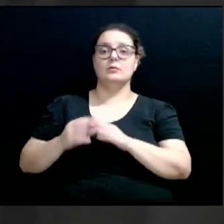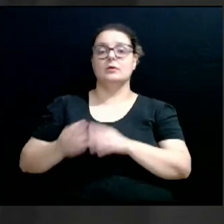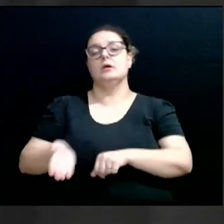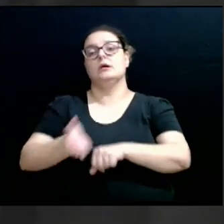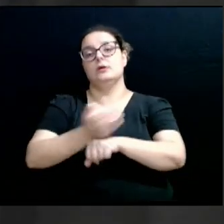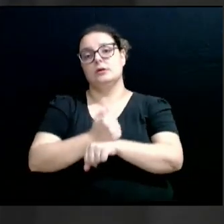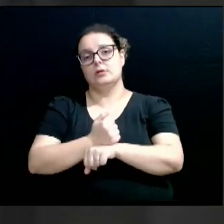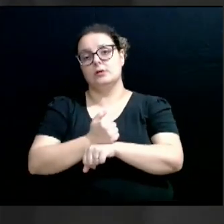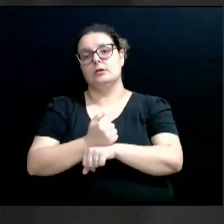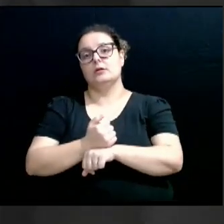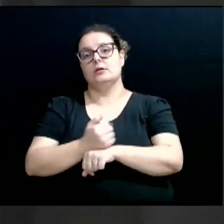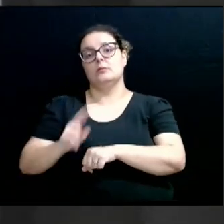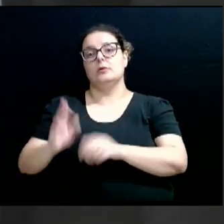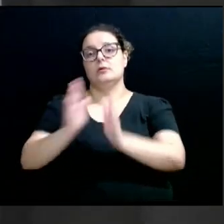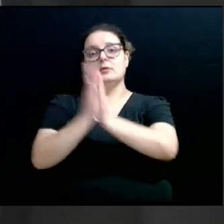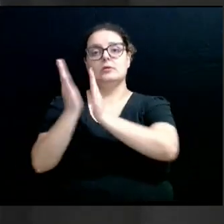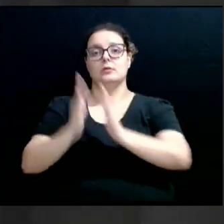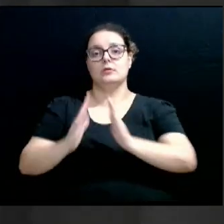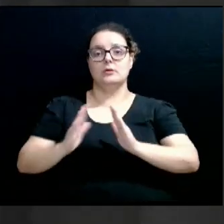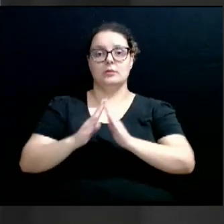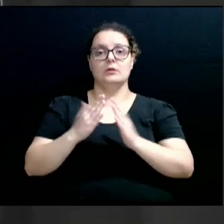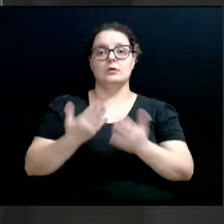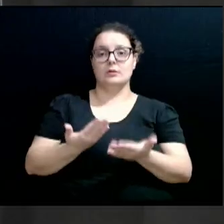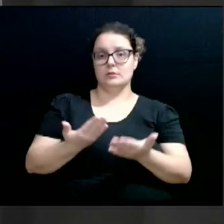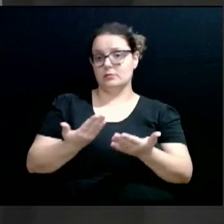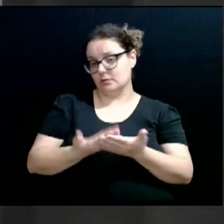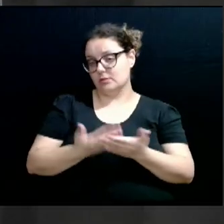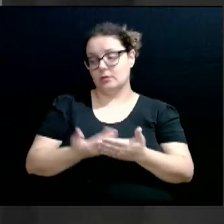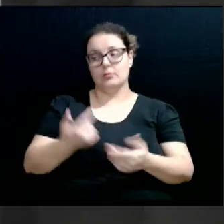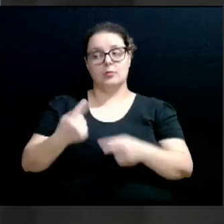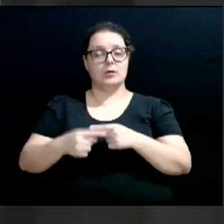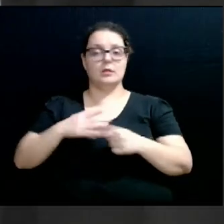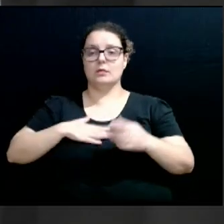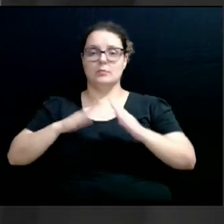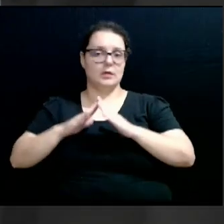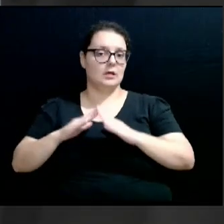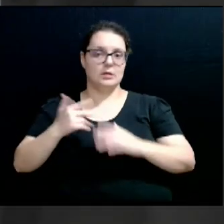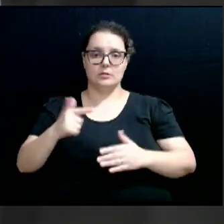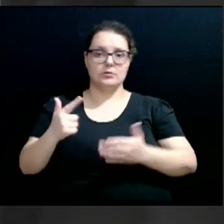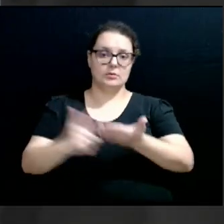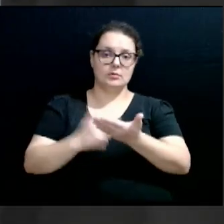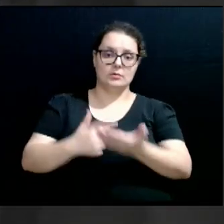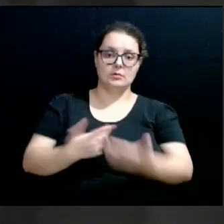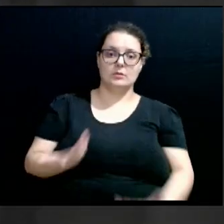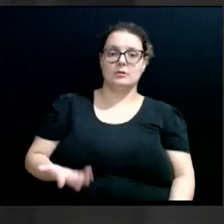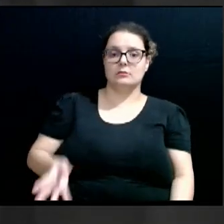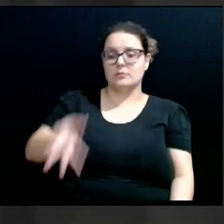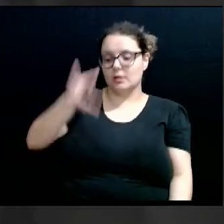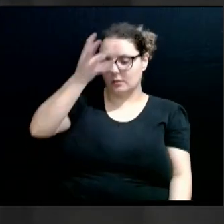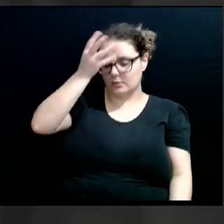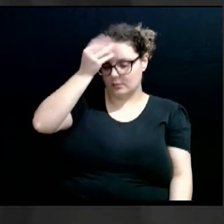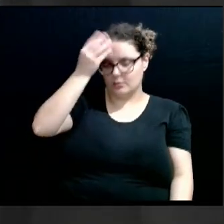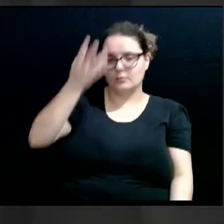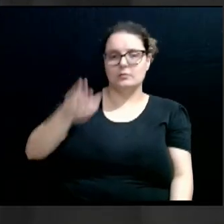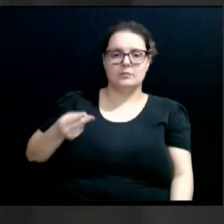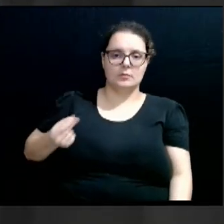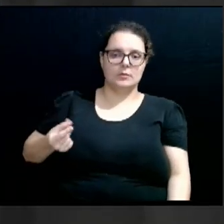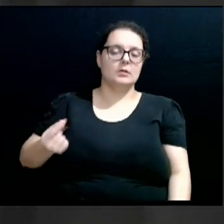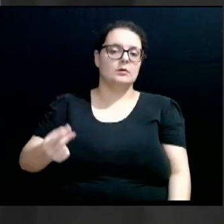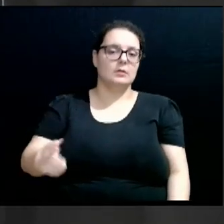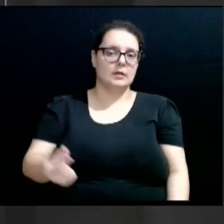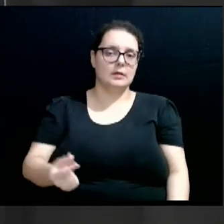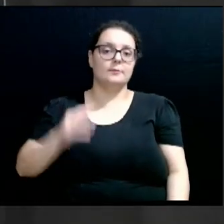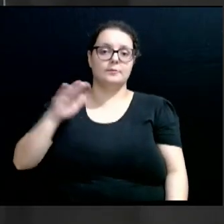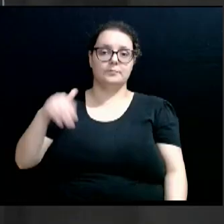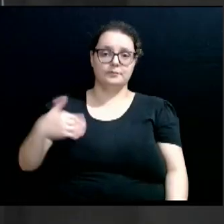porque na minha casa não tinha livros, né? Então achei esse livro e ficou na minha memória bastante tempo. Então quando eu vou para trabalhar